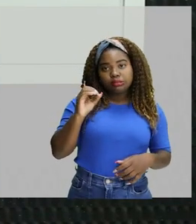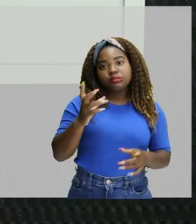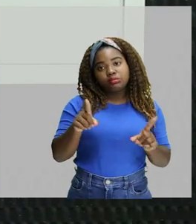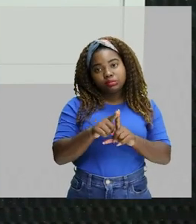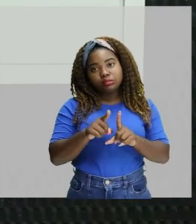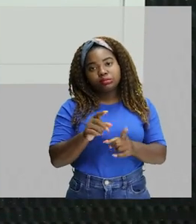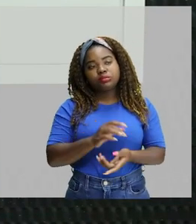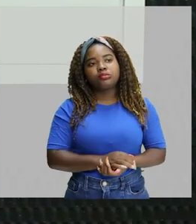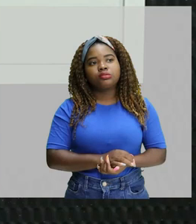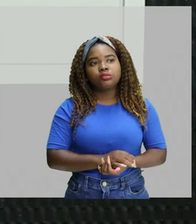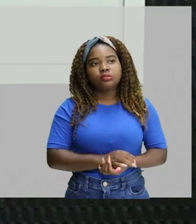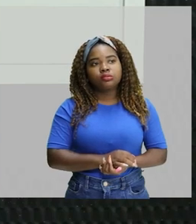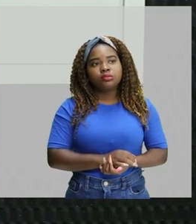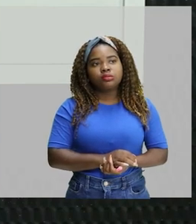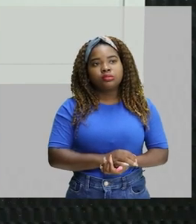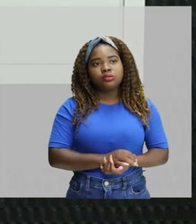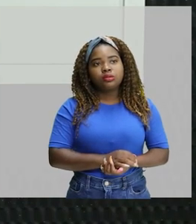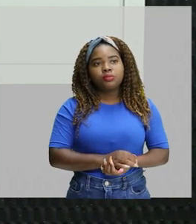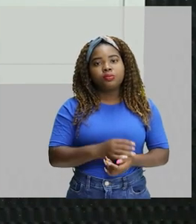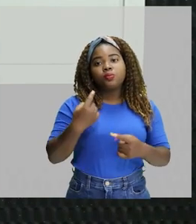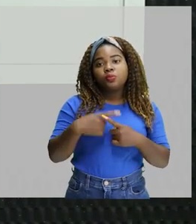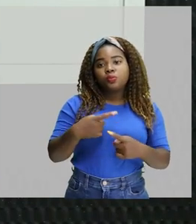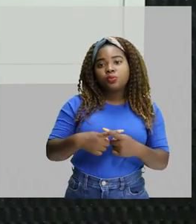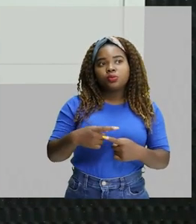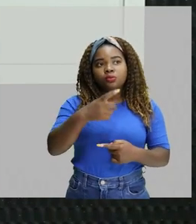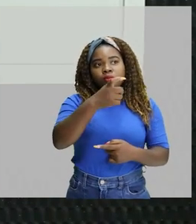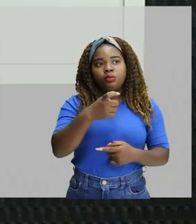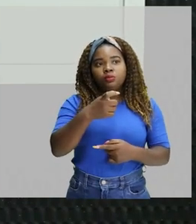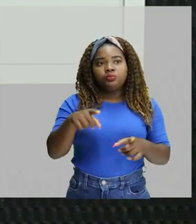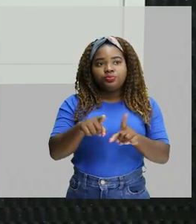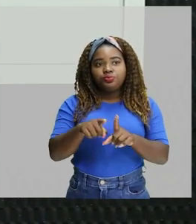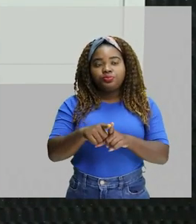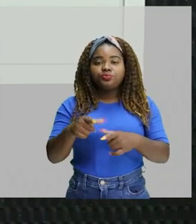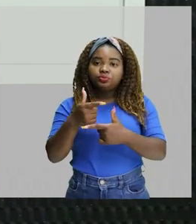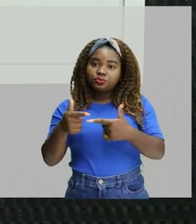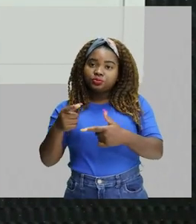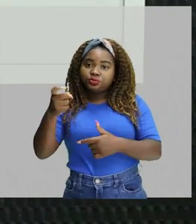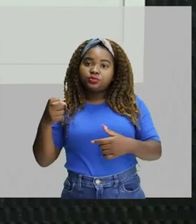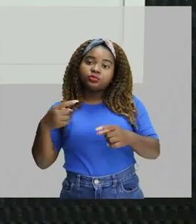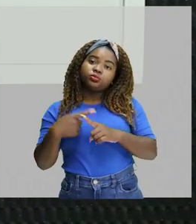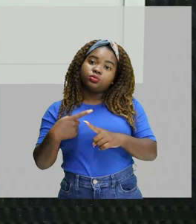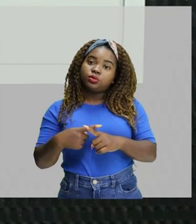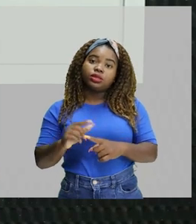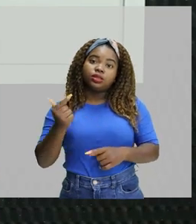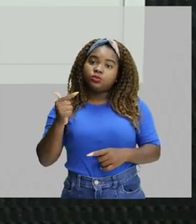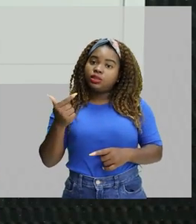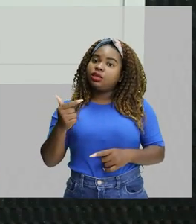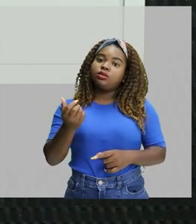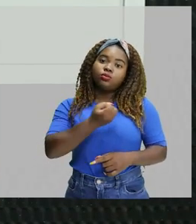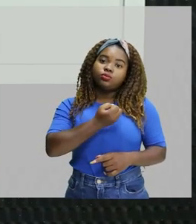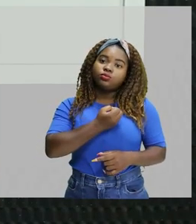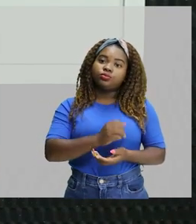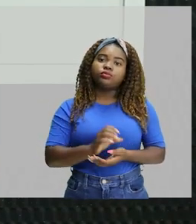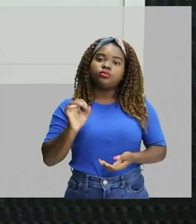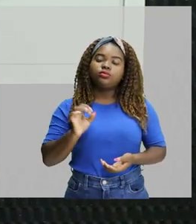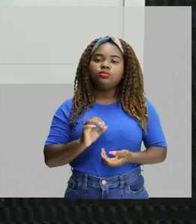digo que esse polinômio AX ele é divisível por esse polinômio BX porque não sobre o resto beleza turminha